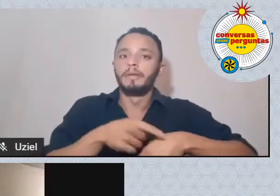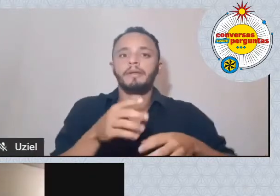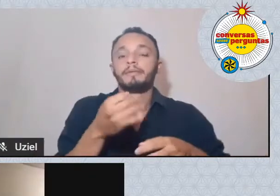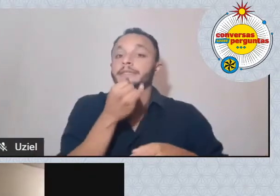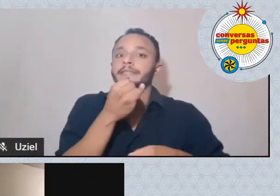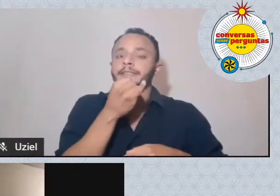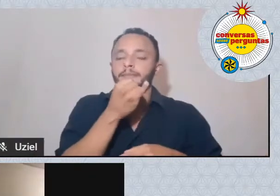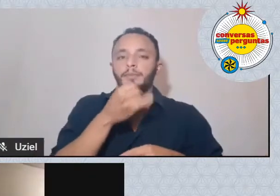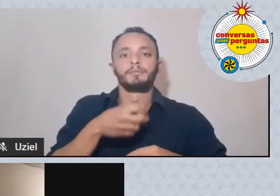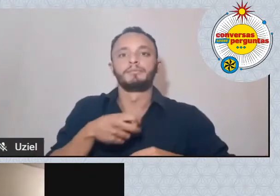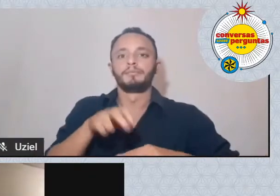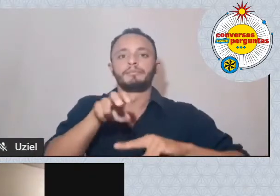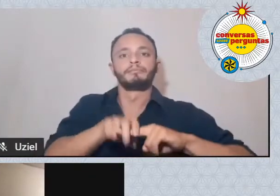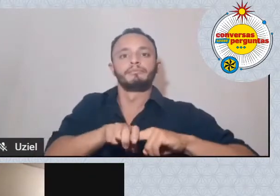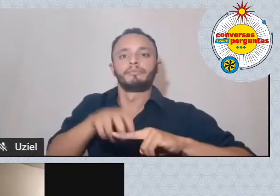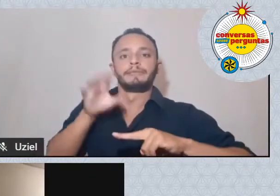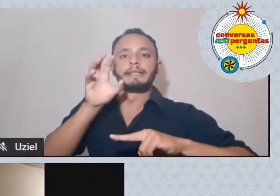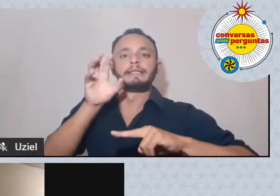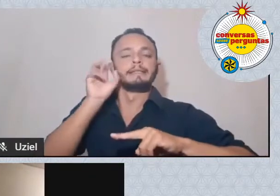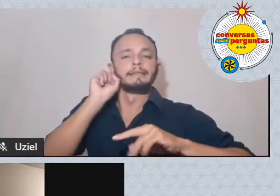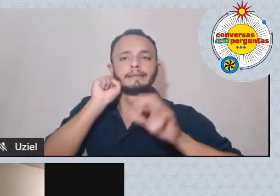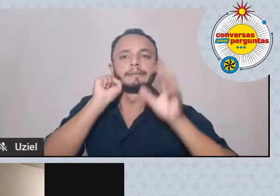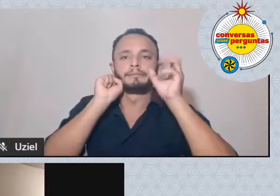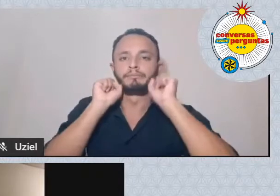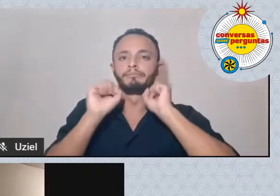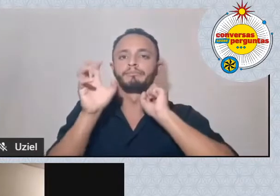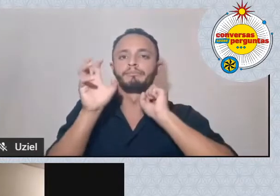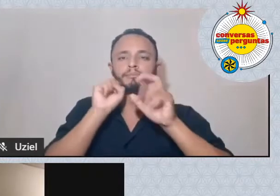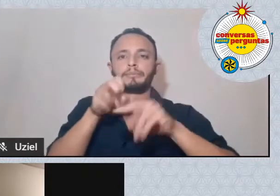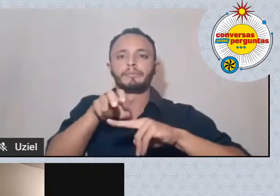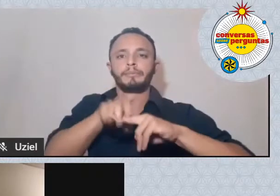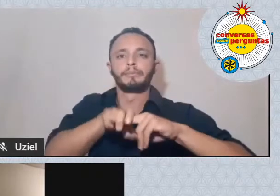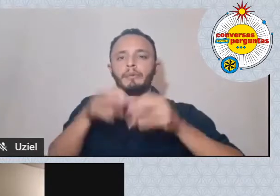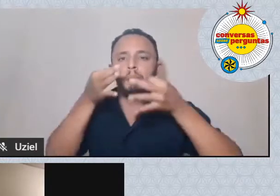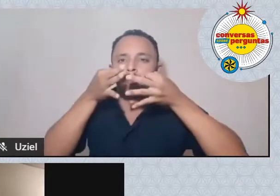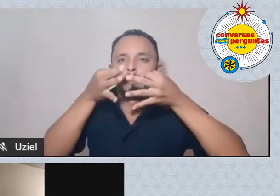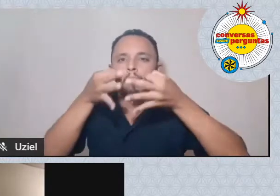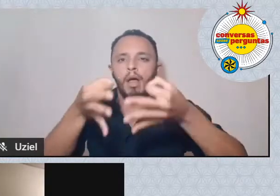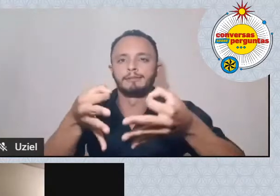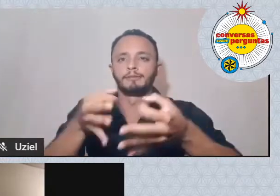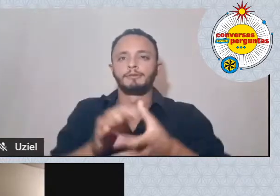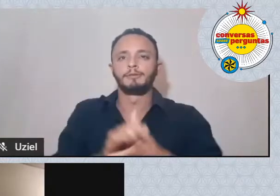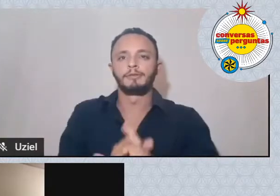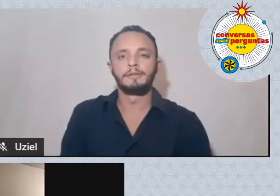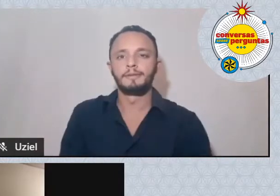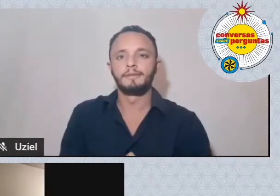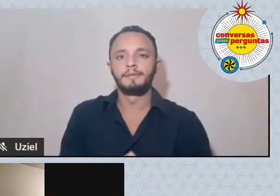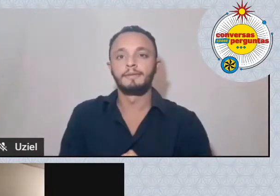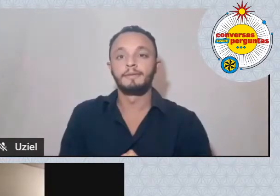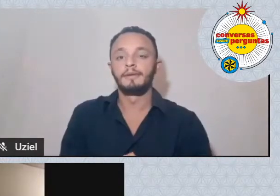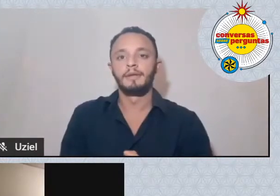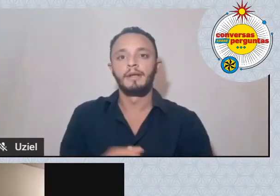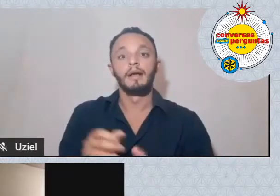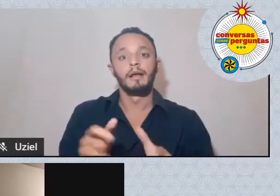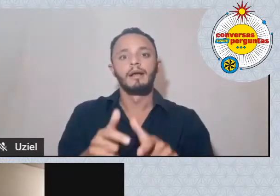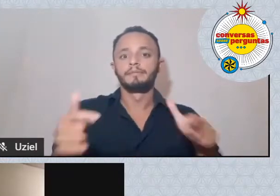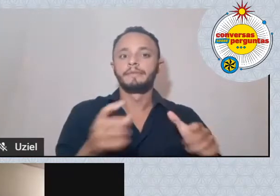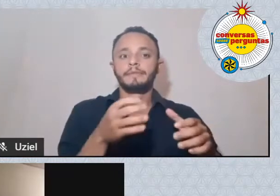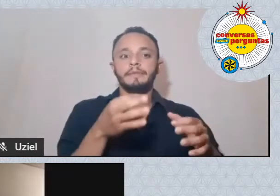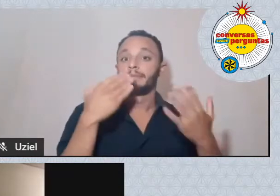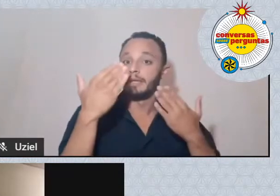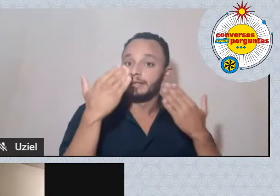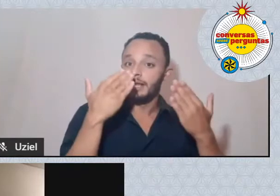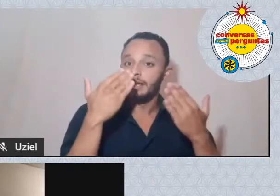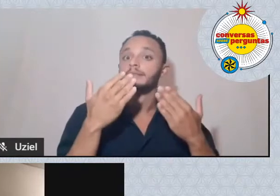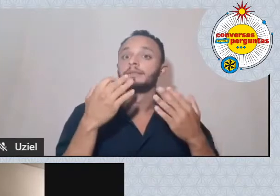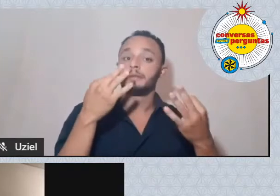estão exaustos, né, os psicanalistas nesse momento, né, tamanha demanda, como eu acho que a gente, para